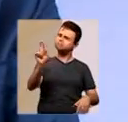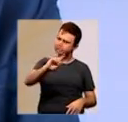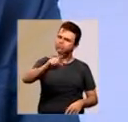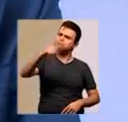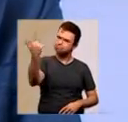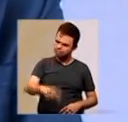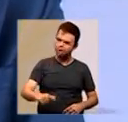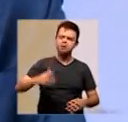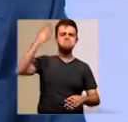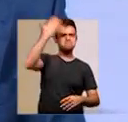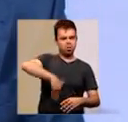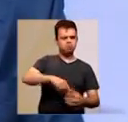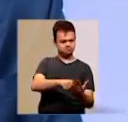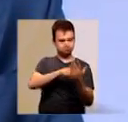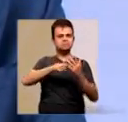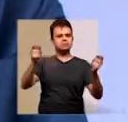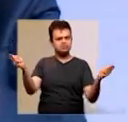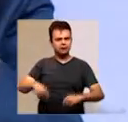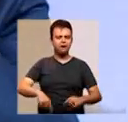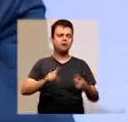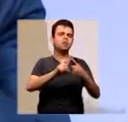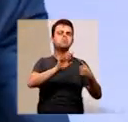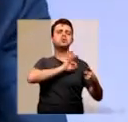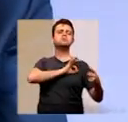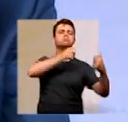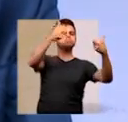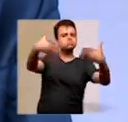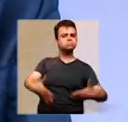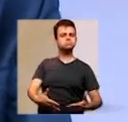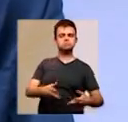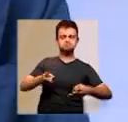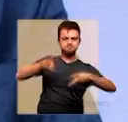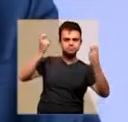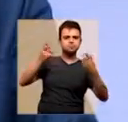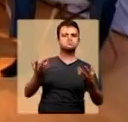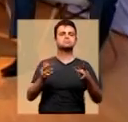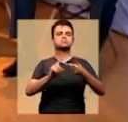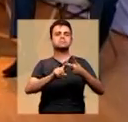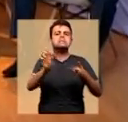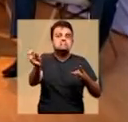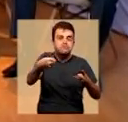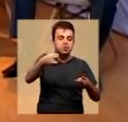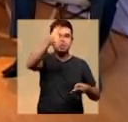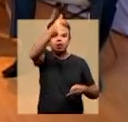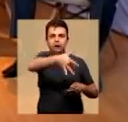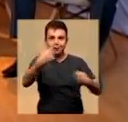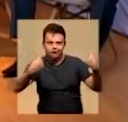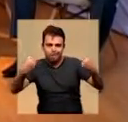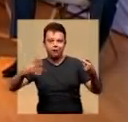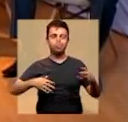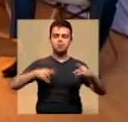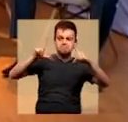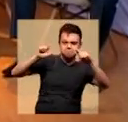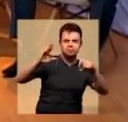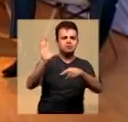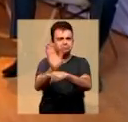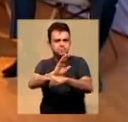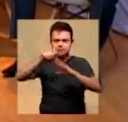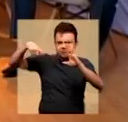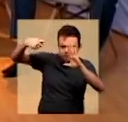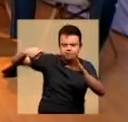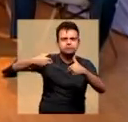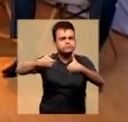sangue. Não. Por outros meios. Testemunho do policial. Agora, Às vezes uma garrafa de cerveja. Vídeos, né? Fotografias.